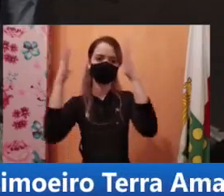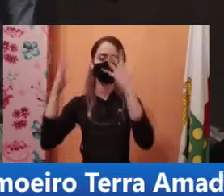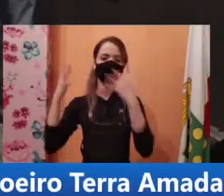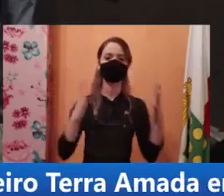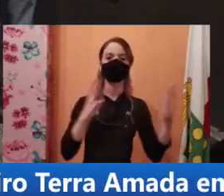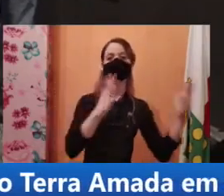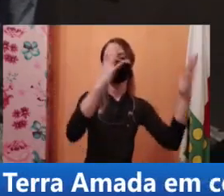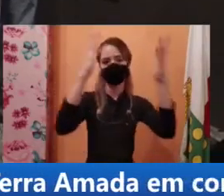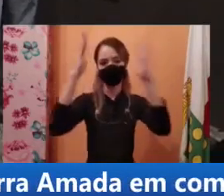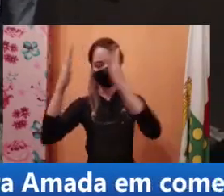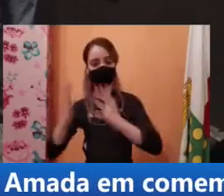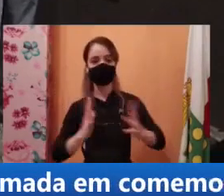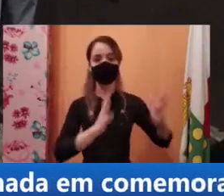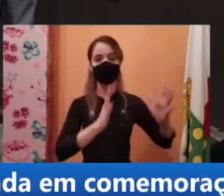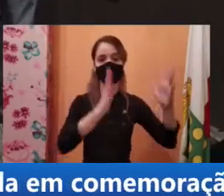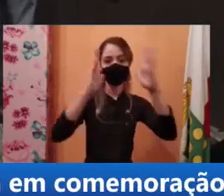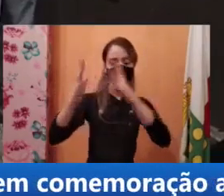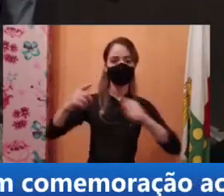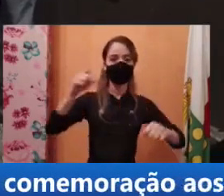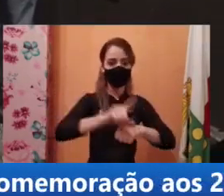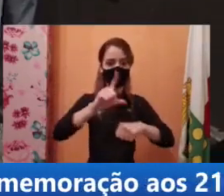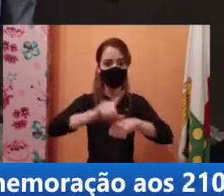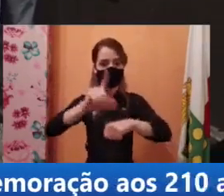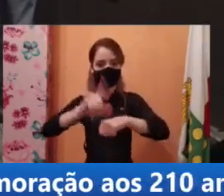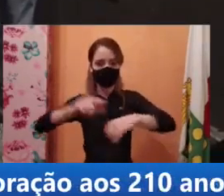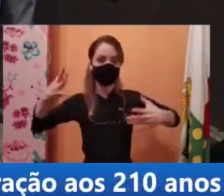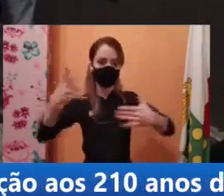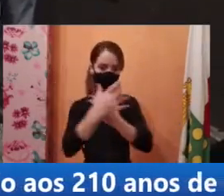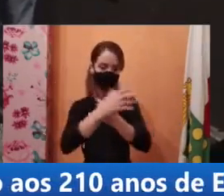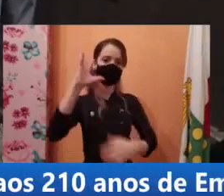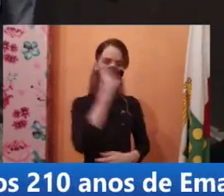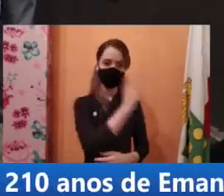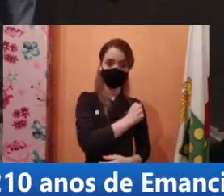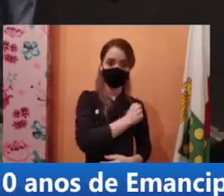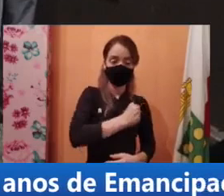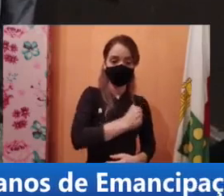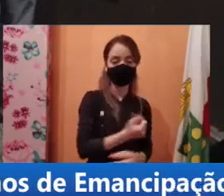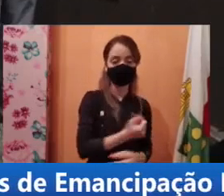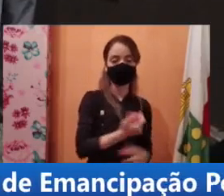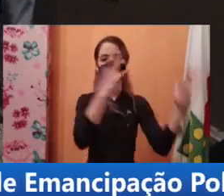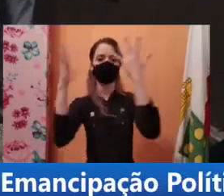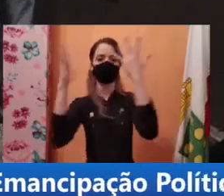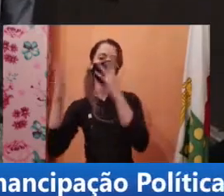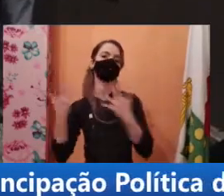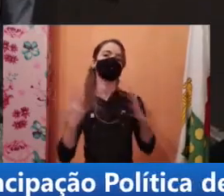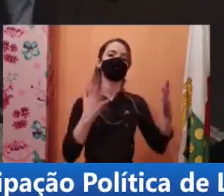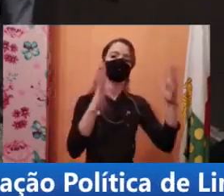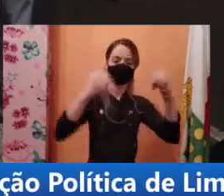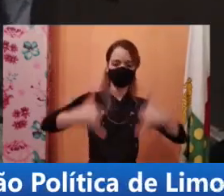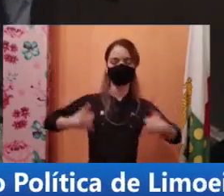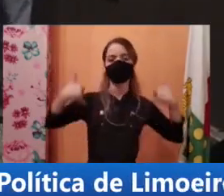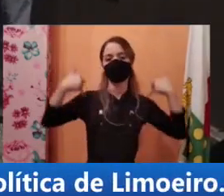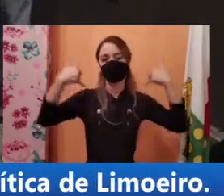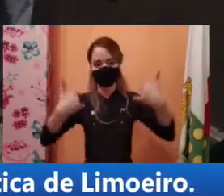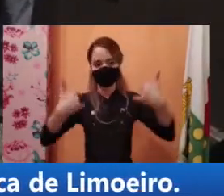Quero parabenizar Limoeiro, terra amada, que aniversário.